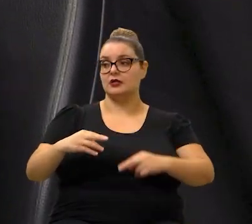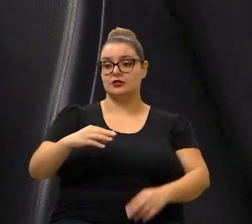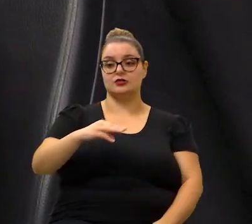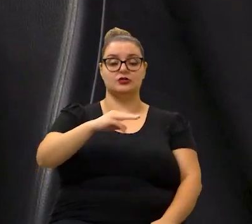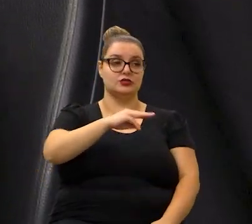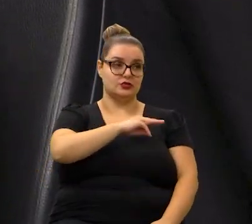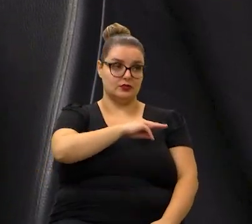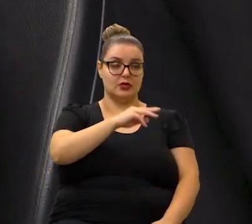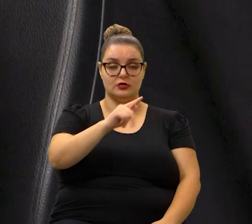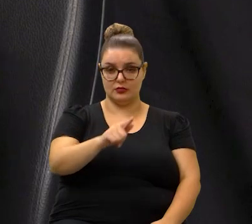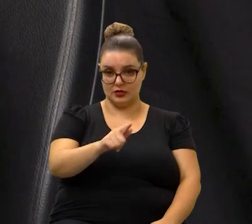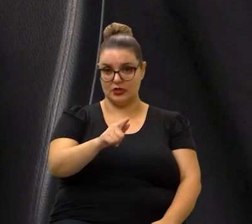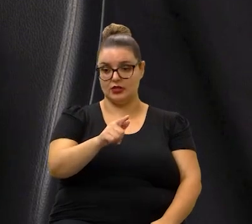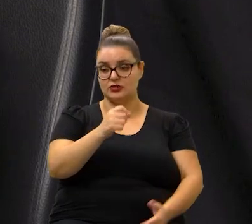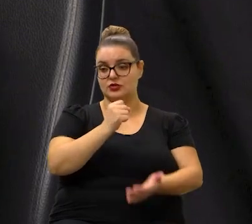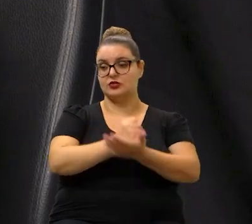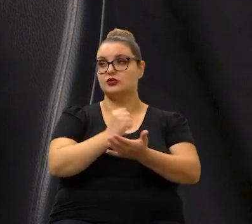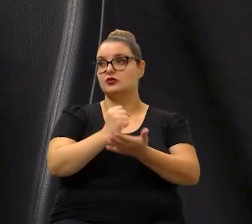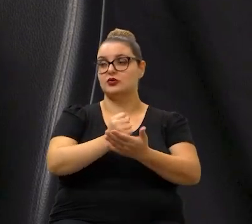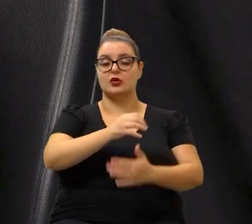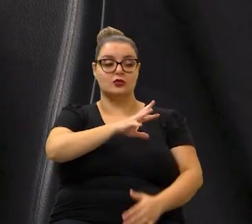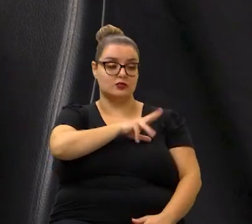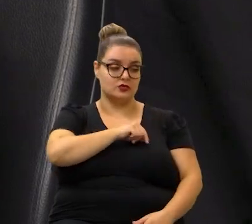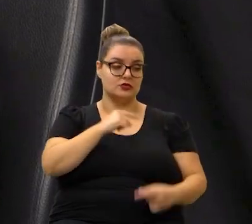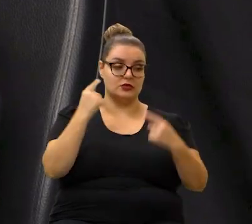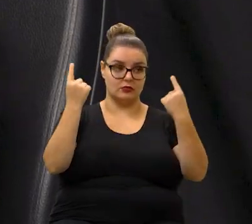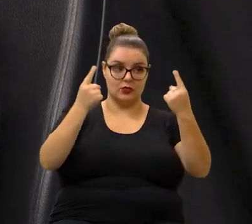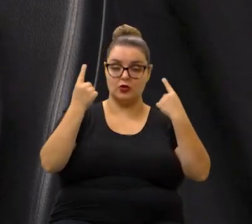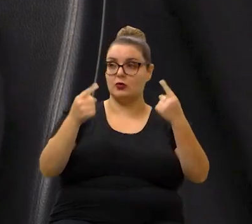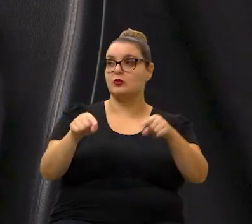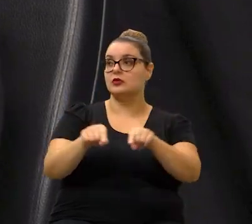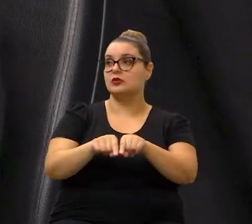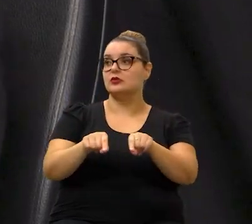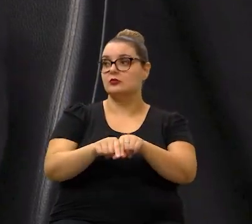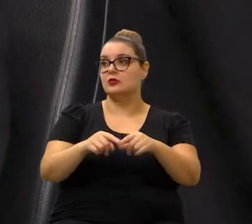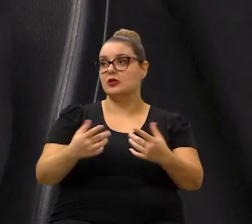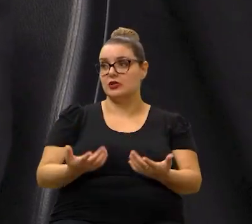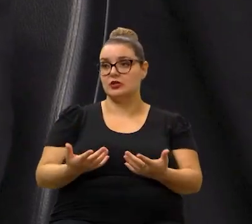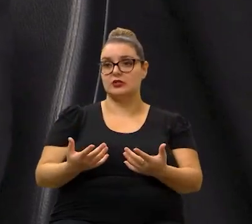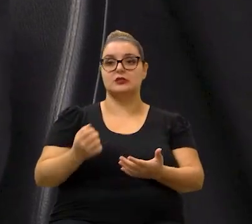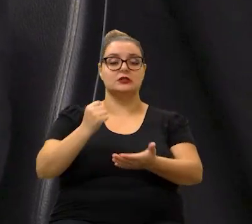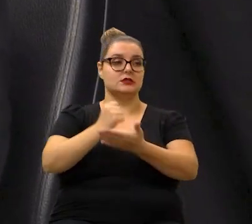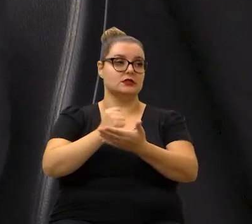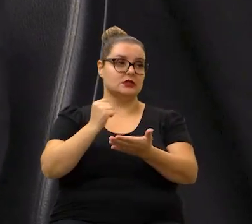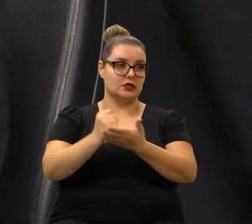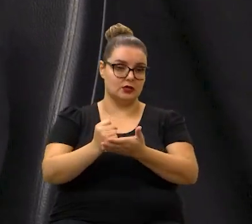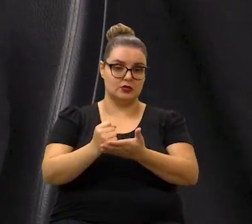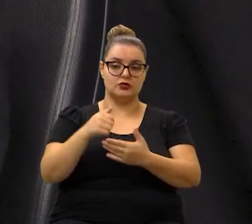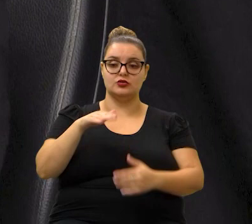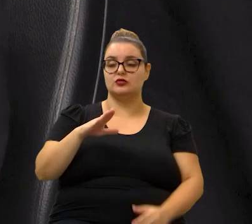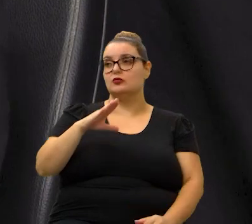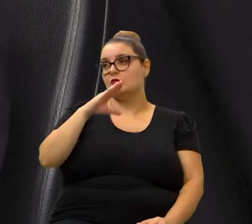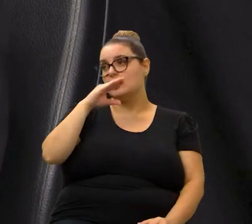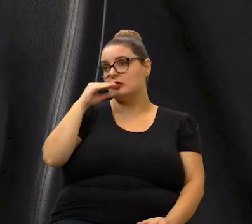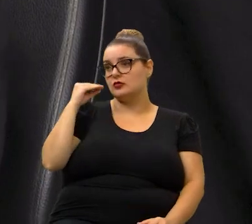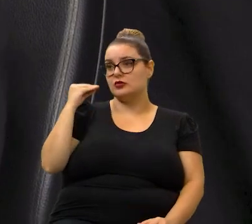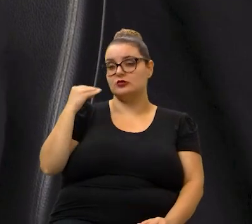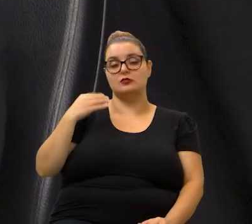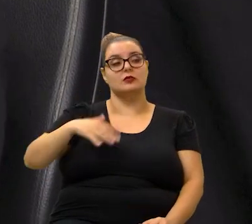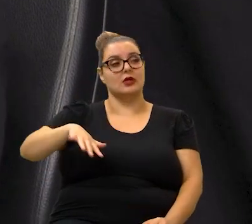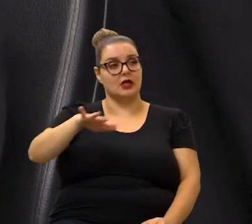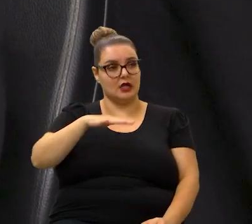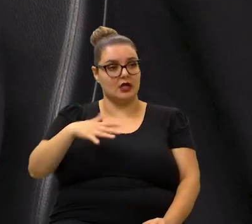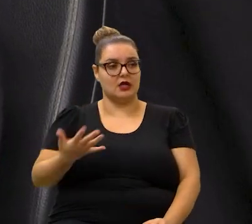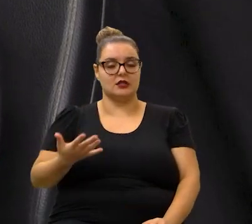nas contratações por exemplo do SAMU das ambulâncias como também na contratação de mais funcionários paraa área da